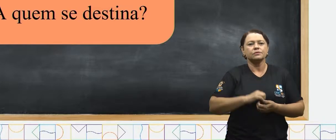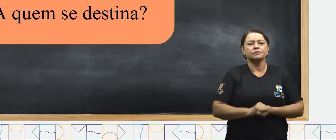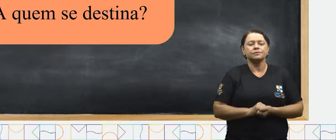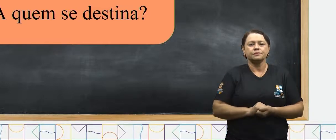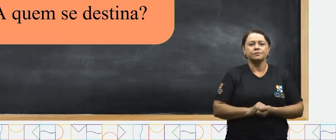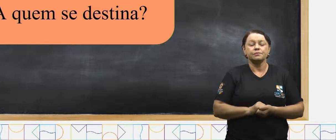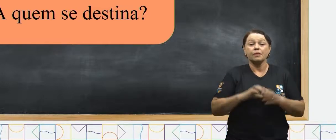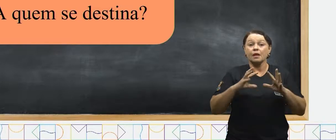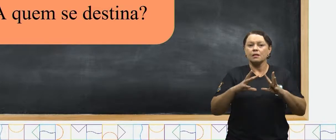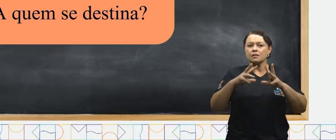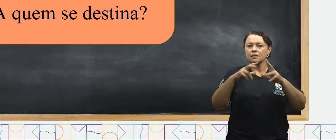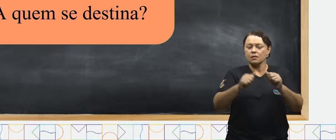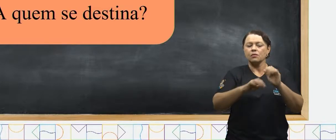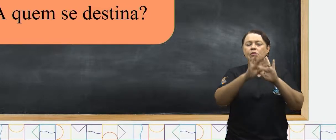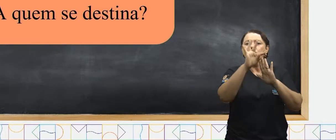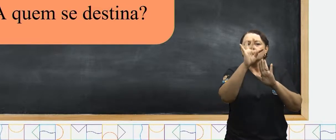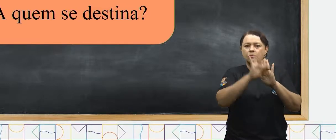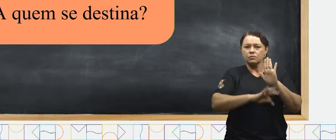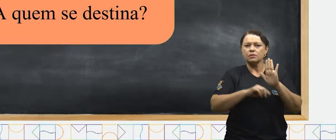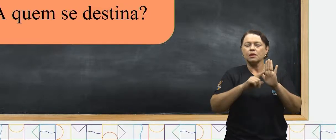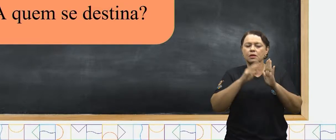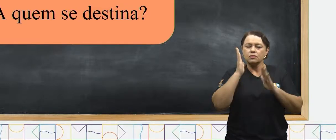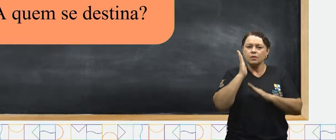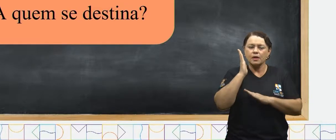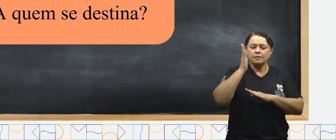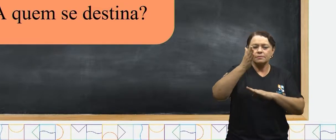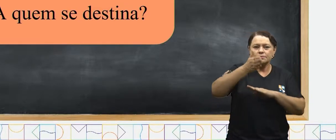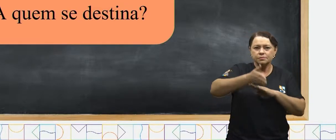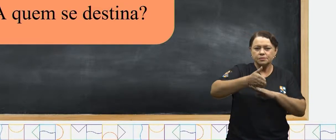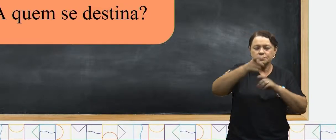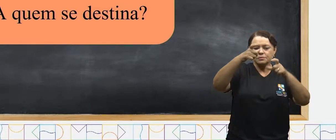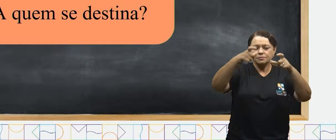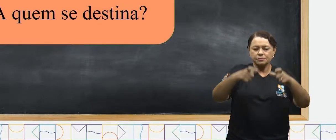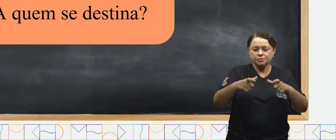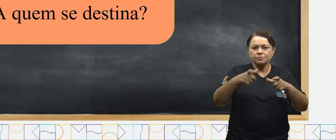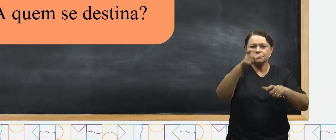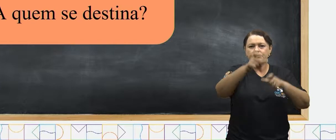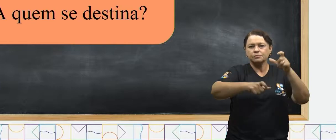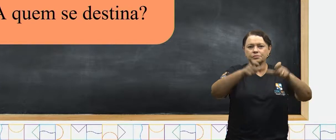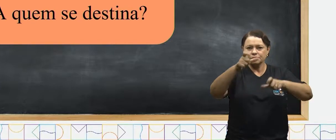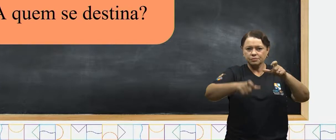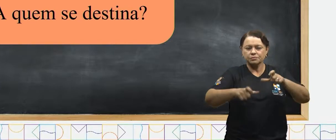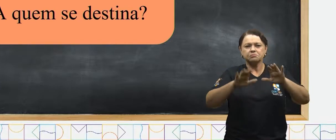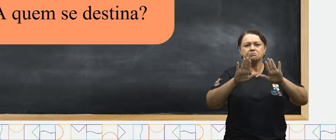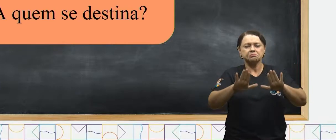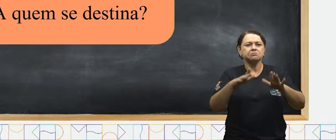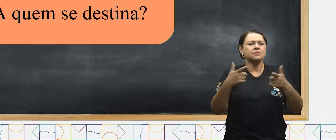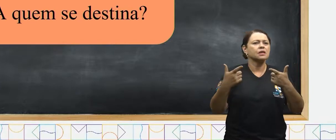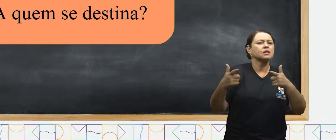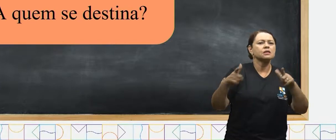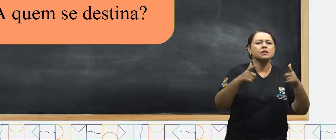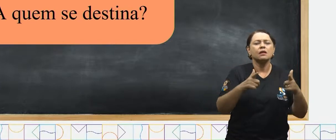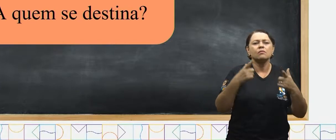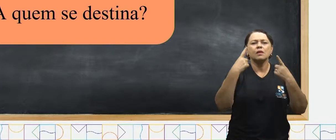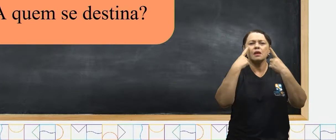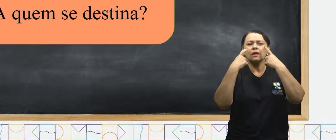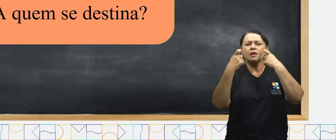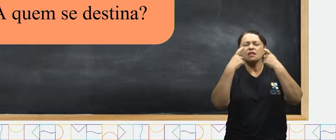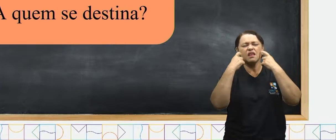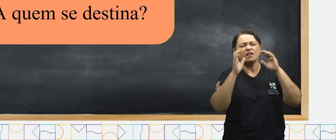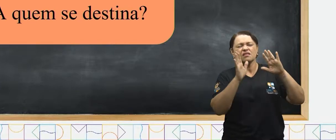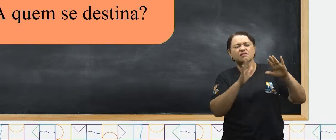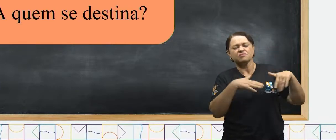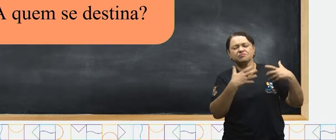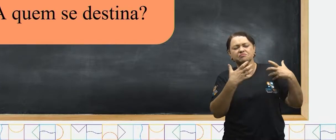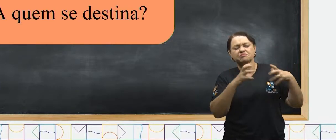Todo texto é destinado a alguém. Por mais que não haja interesse de sua parte em ler uma